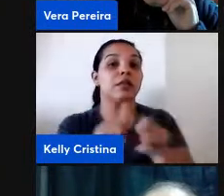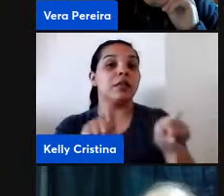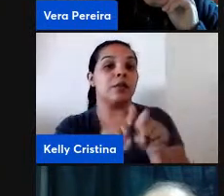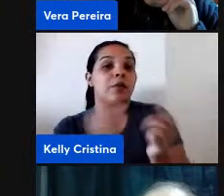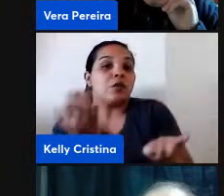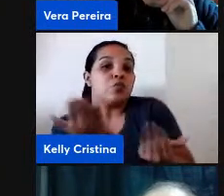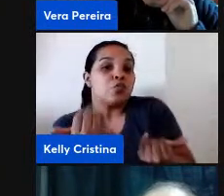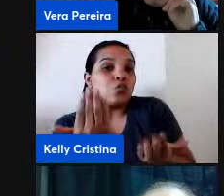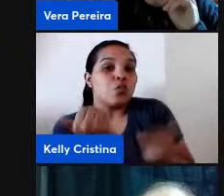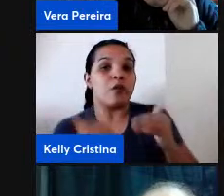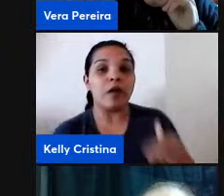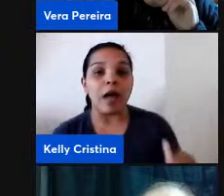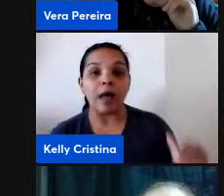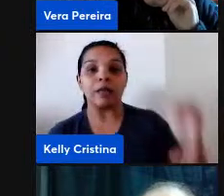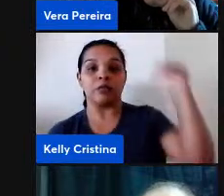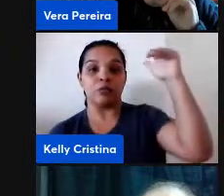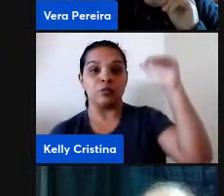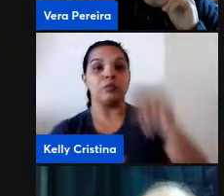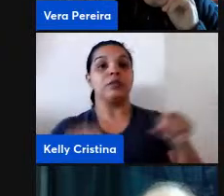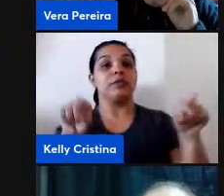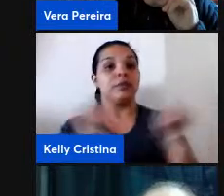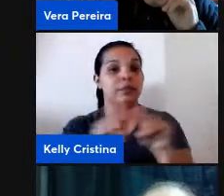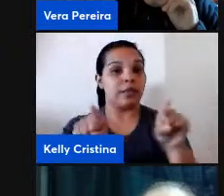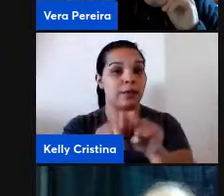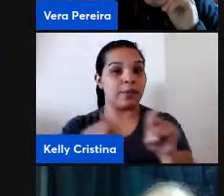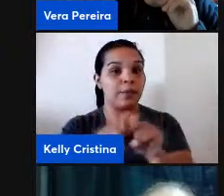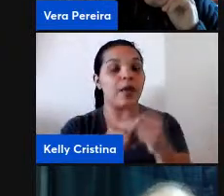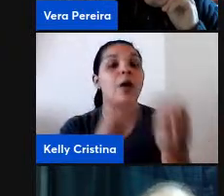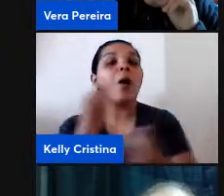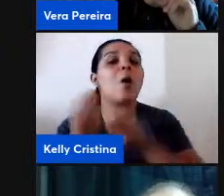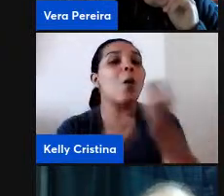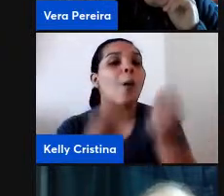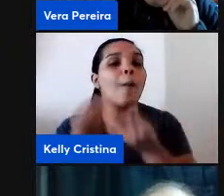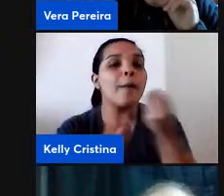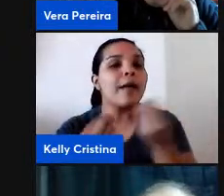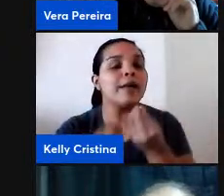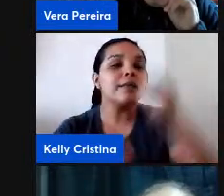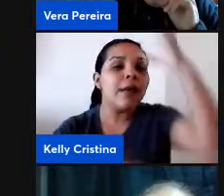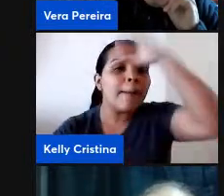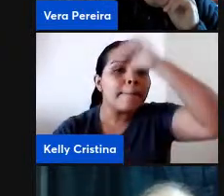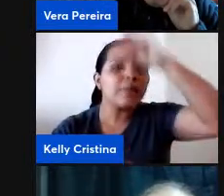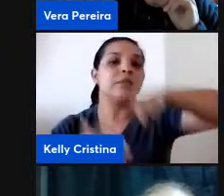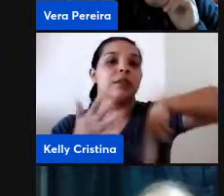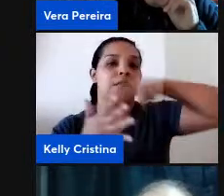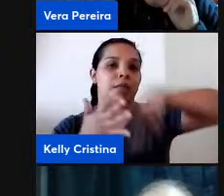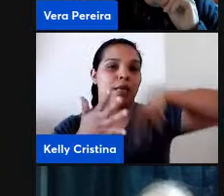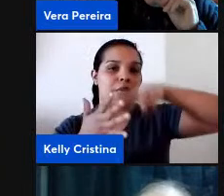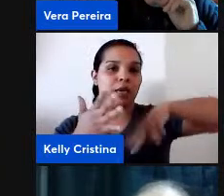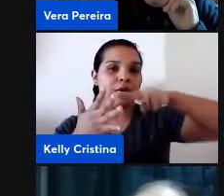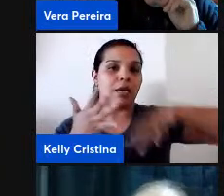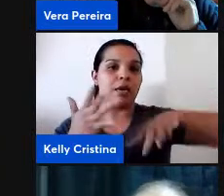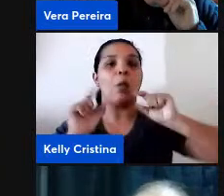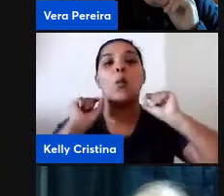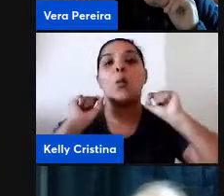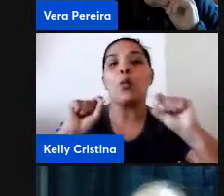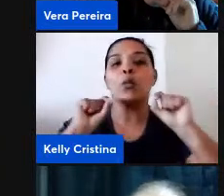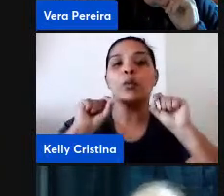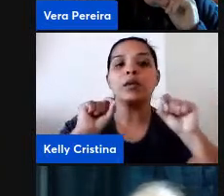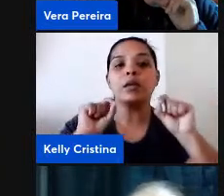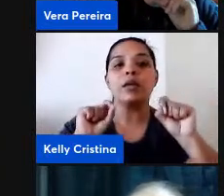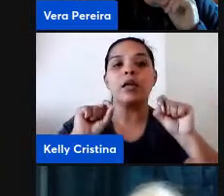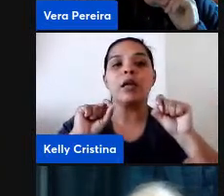e adultos também como é que se aprende a ler, o que é o